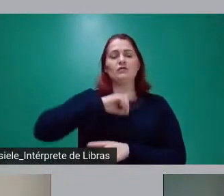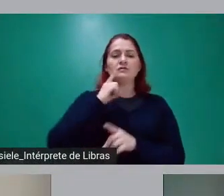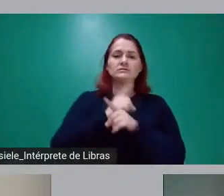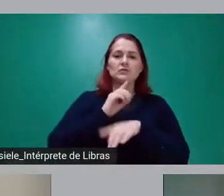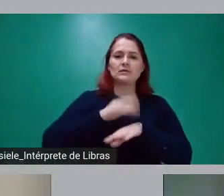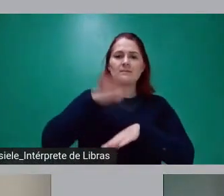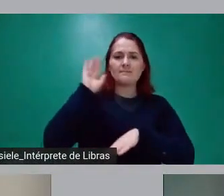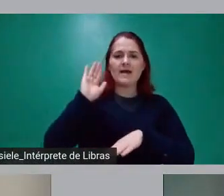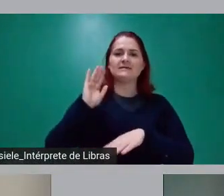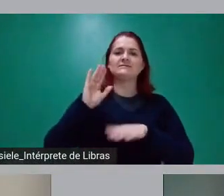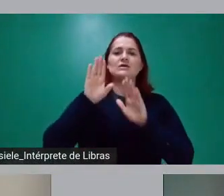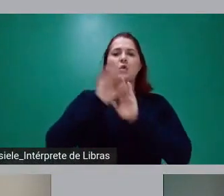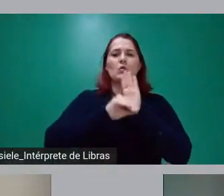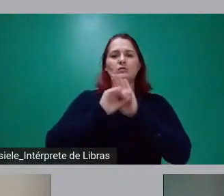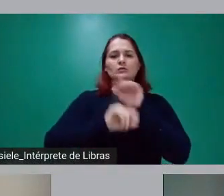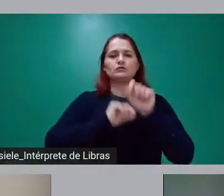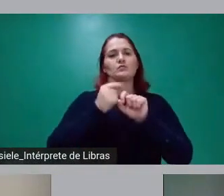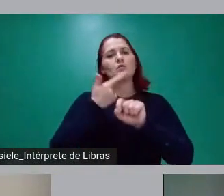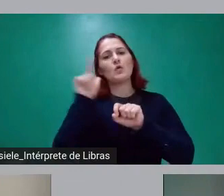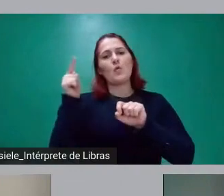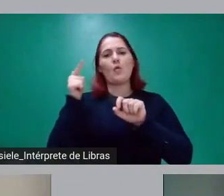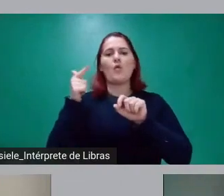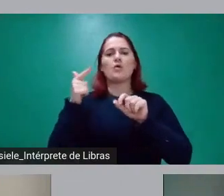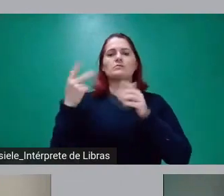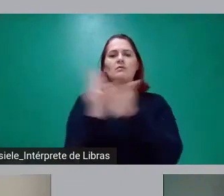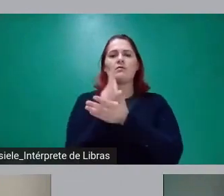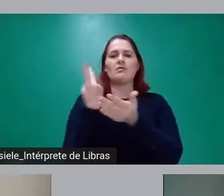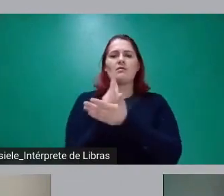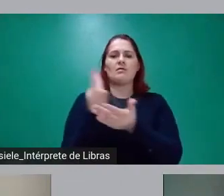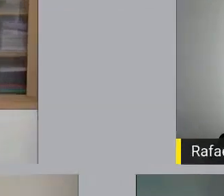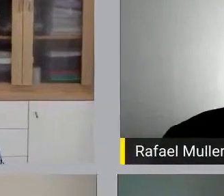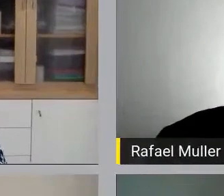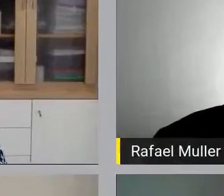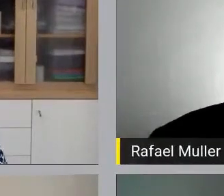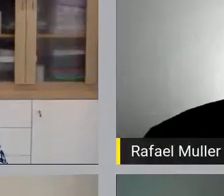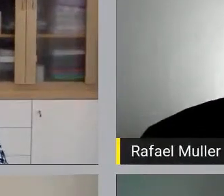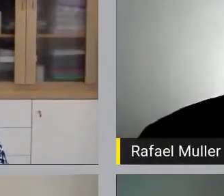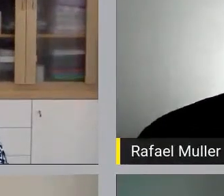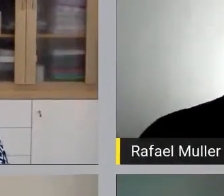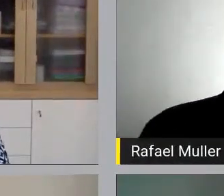mais conteúdo a respeito de outras irregularidades e outros absurdos. Muito obrigado.